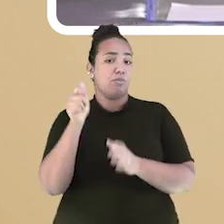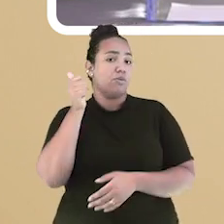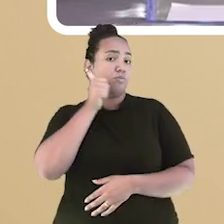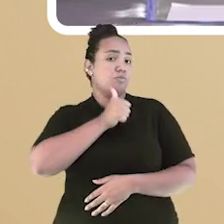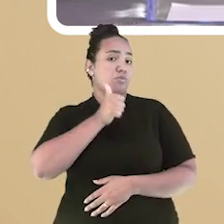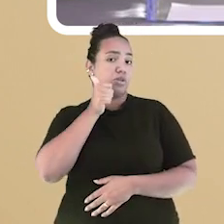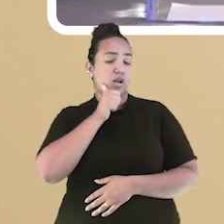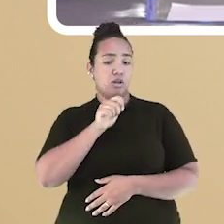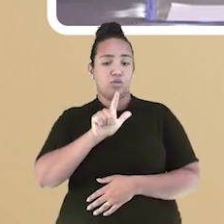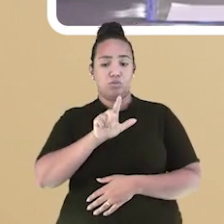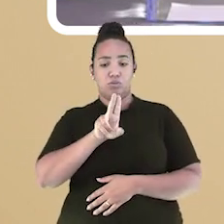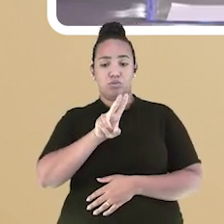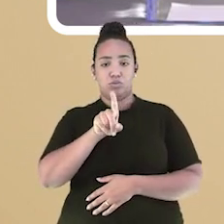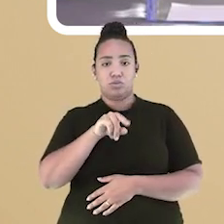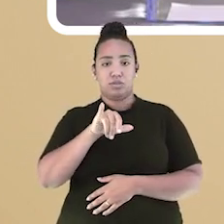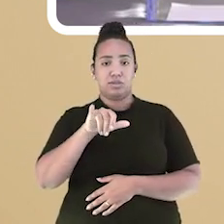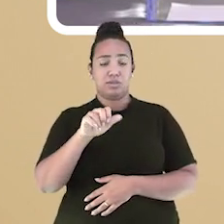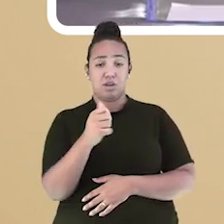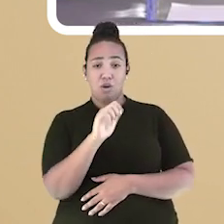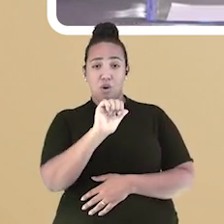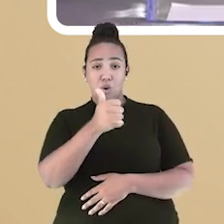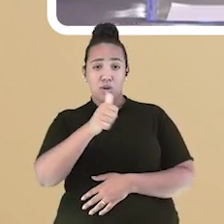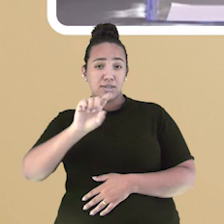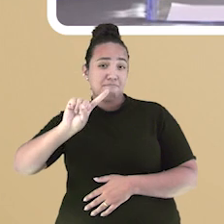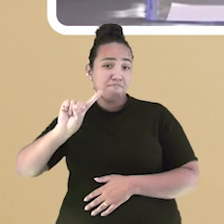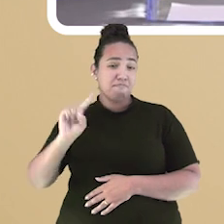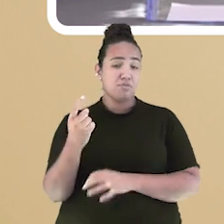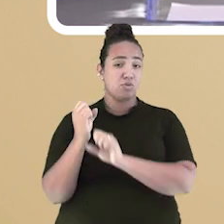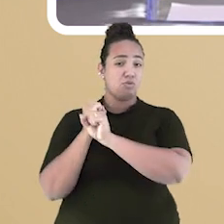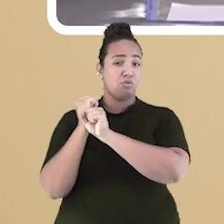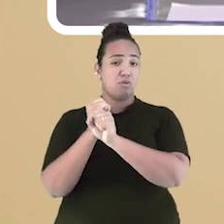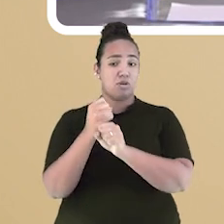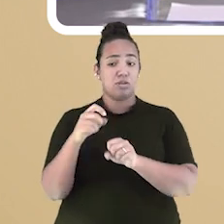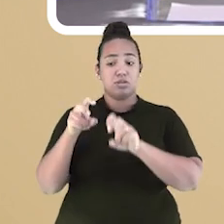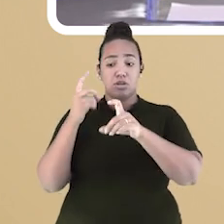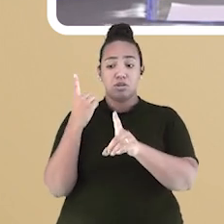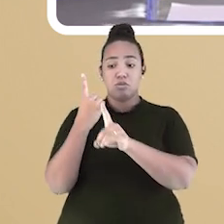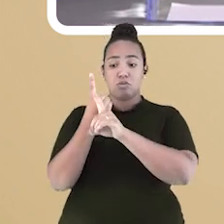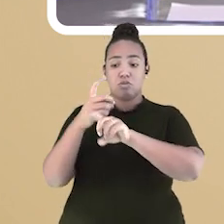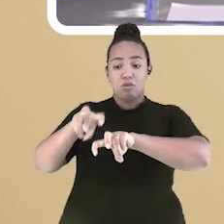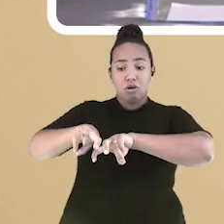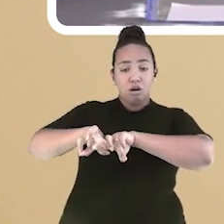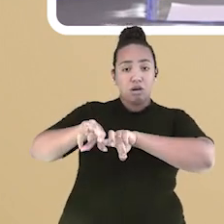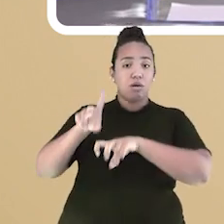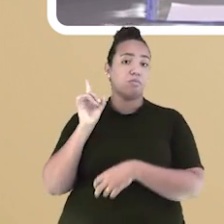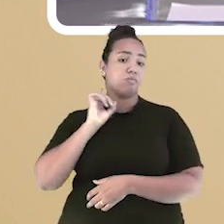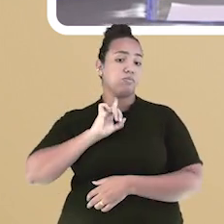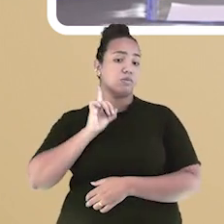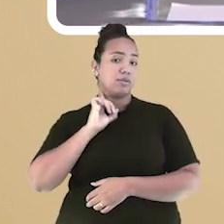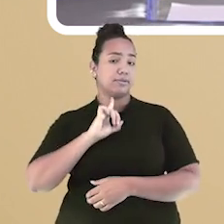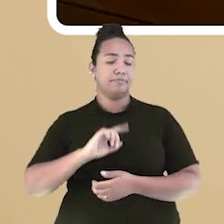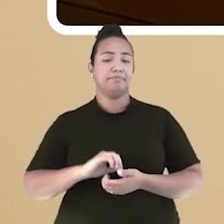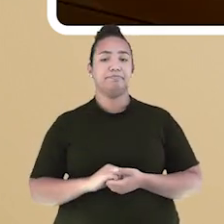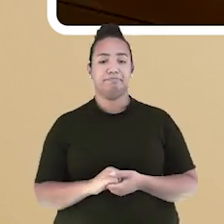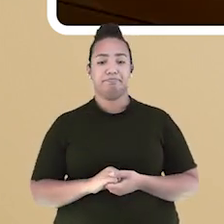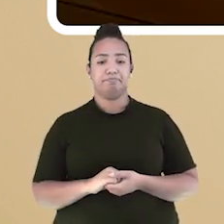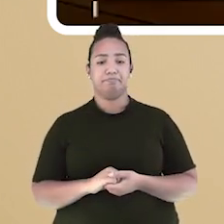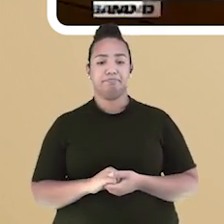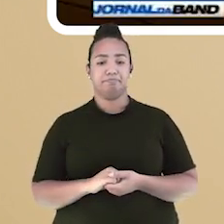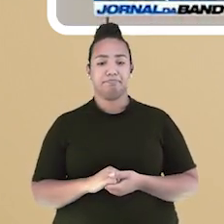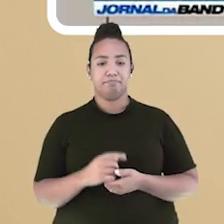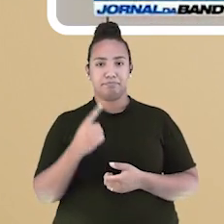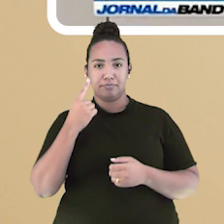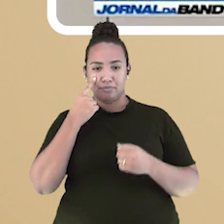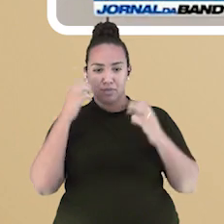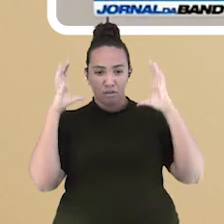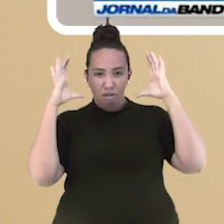de Luzia tinha mais de 11 mil anos e foi descoberto em um sítio arqueológico em Minas Gerais nos anos 70. A réplica do